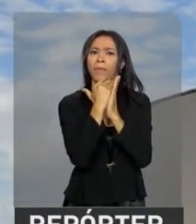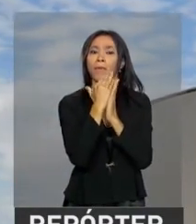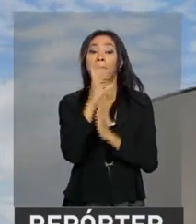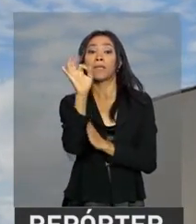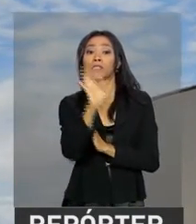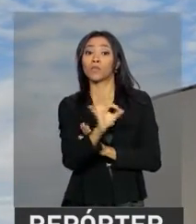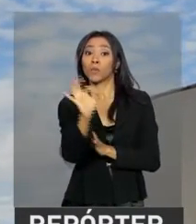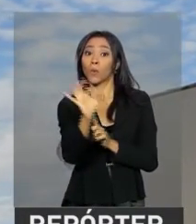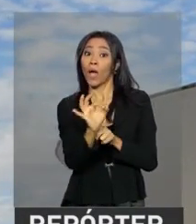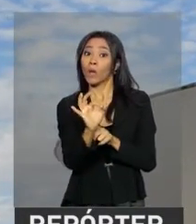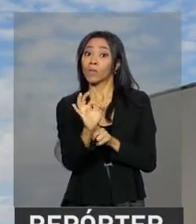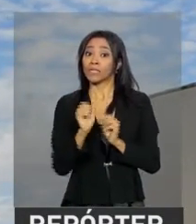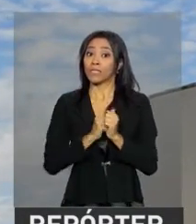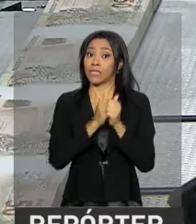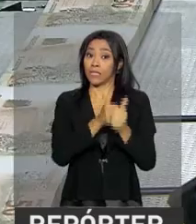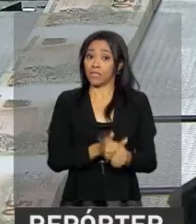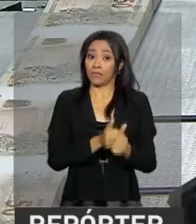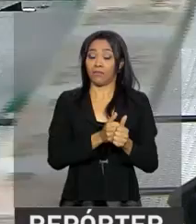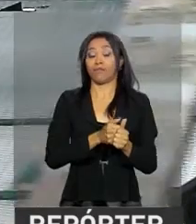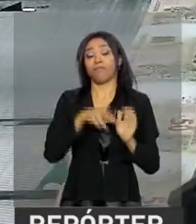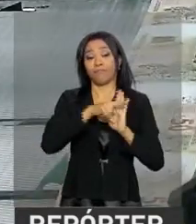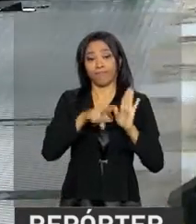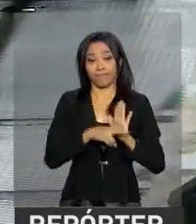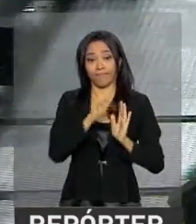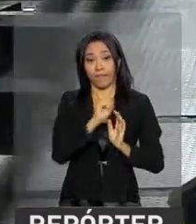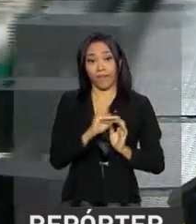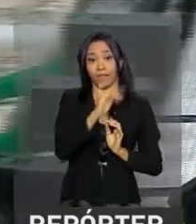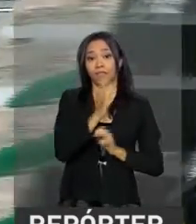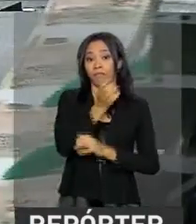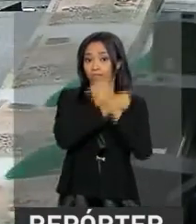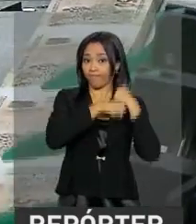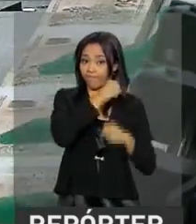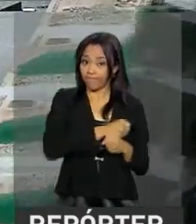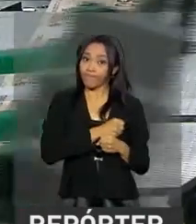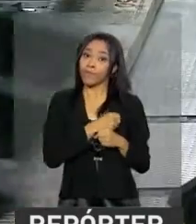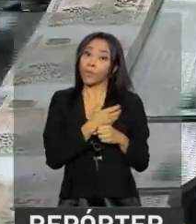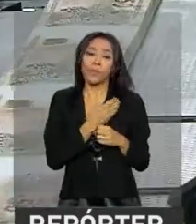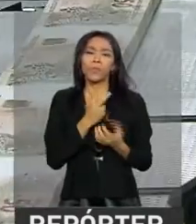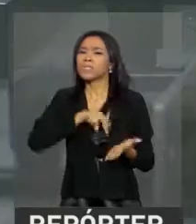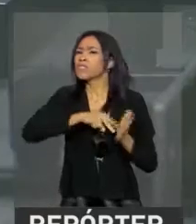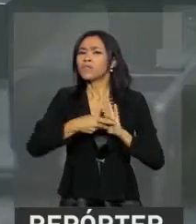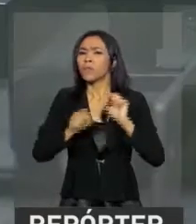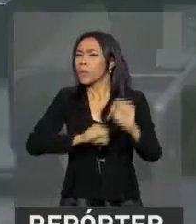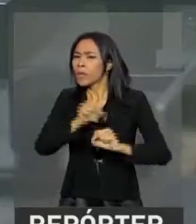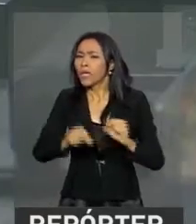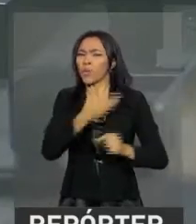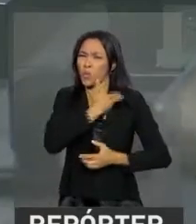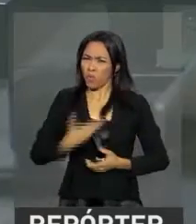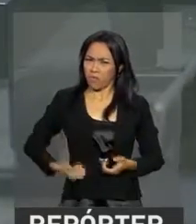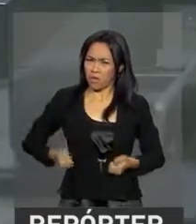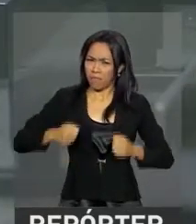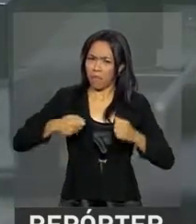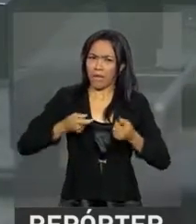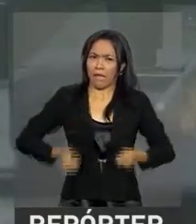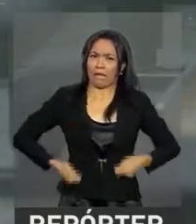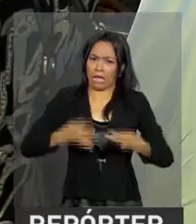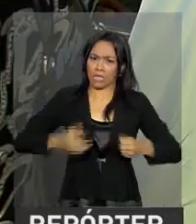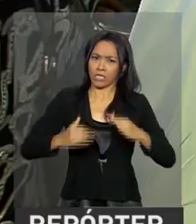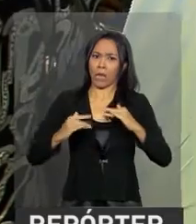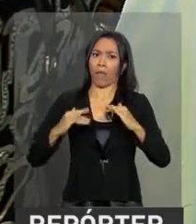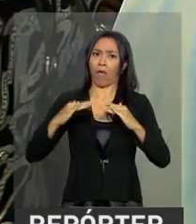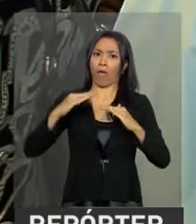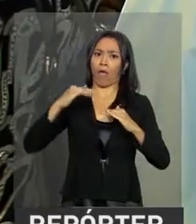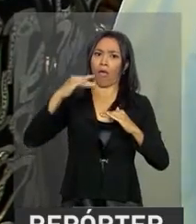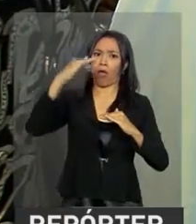equivalente à inflação do ano anterior ou seja desse modo o governo não vai gastar mais do que arrecada a